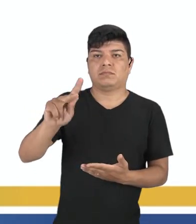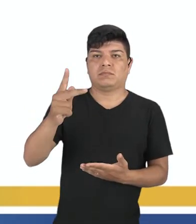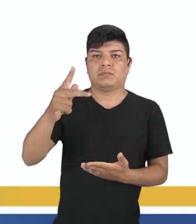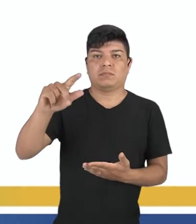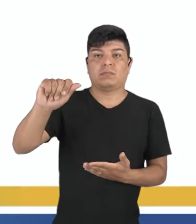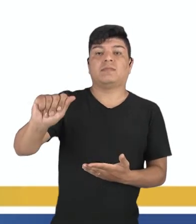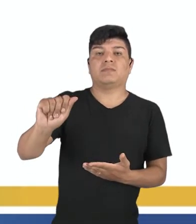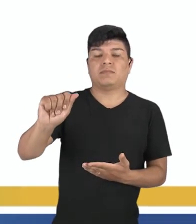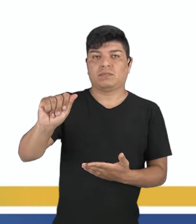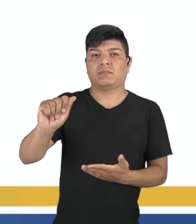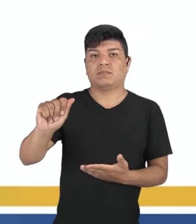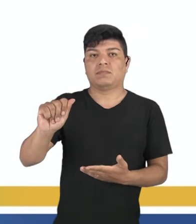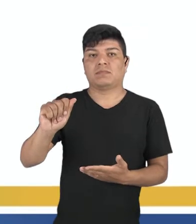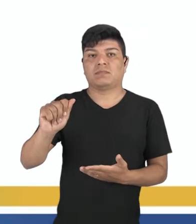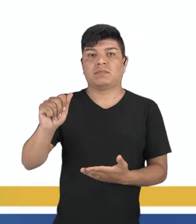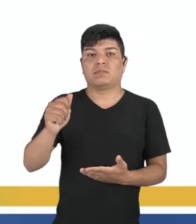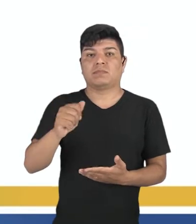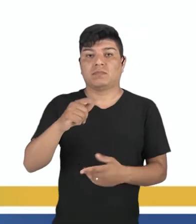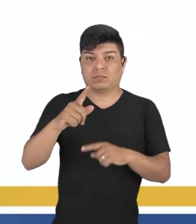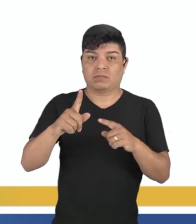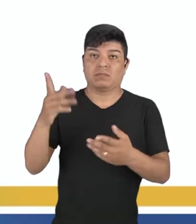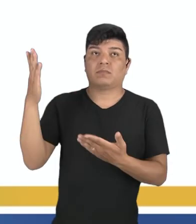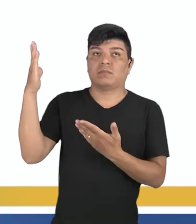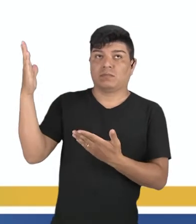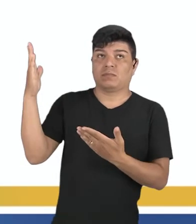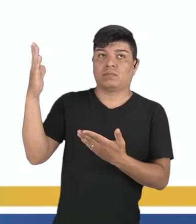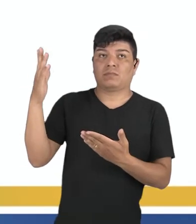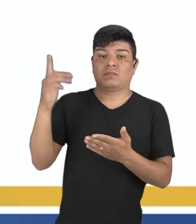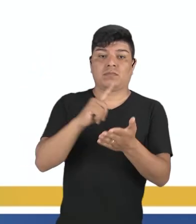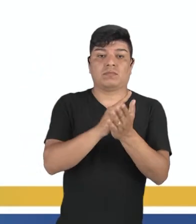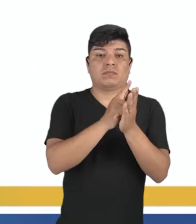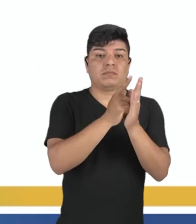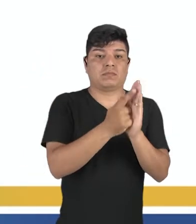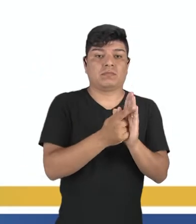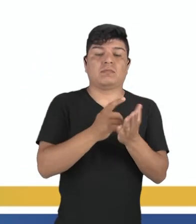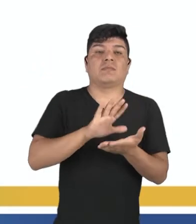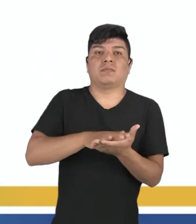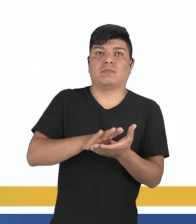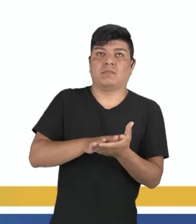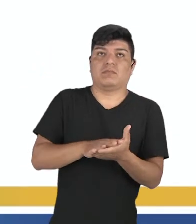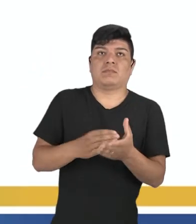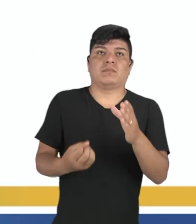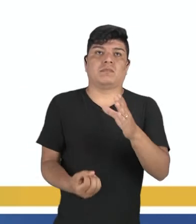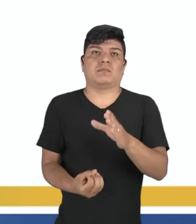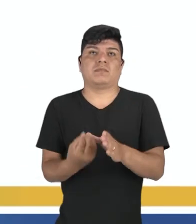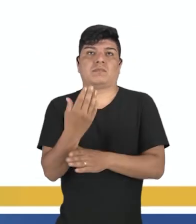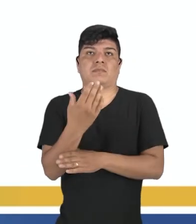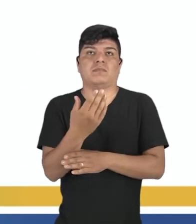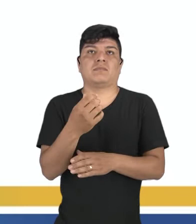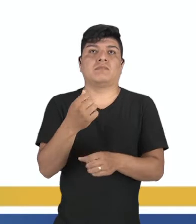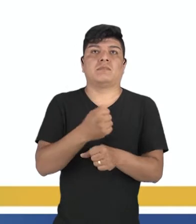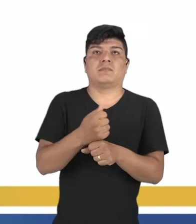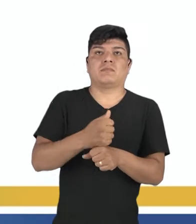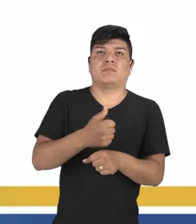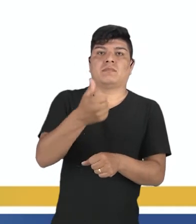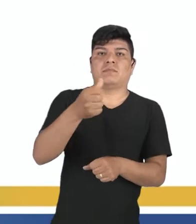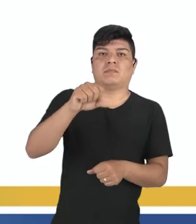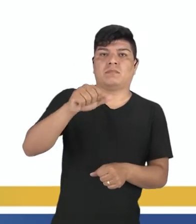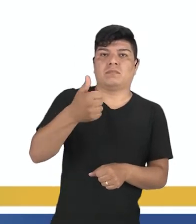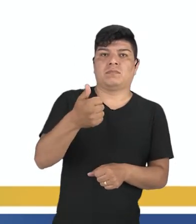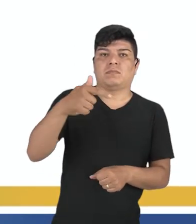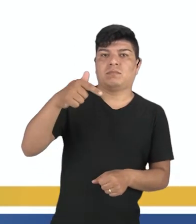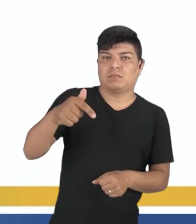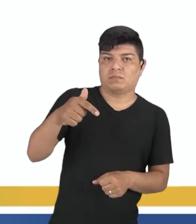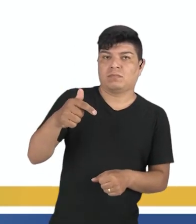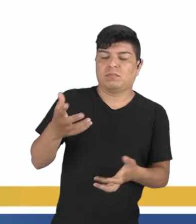nossos tempos, e o gênero samba, que surgiu a partir de 1917, é considerado uma revolução.